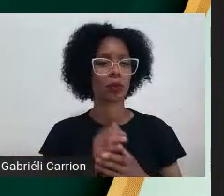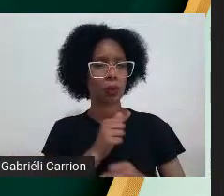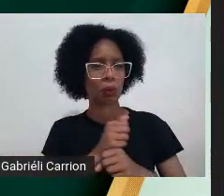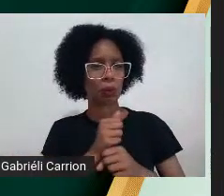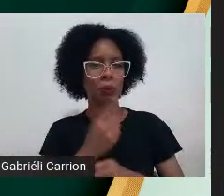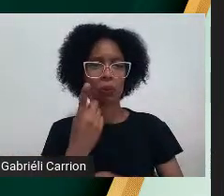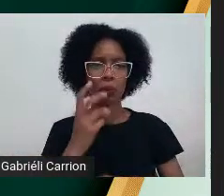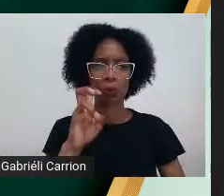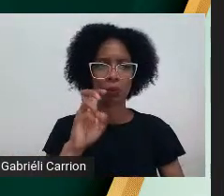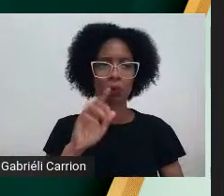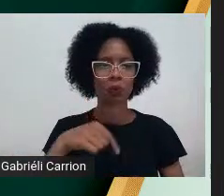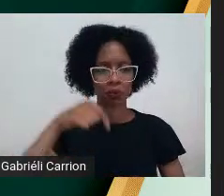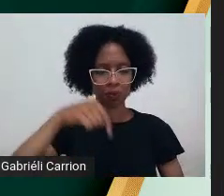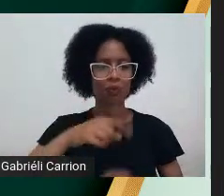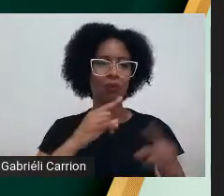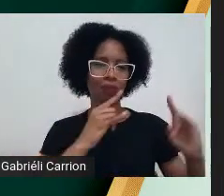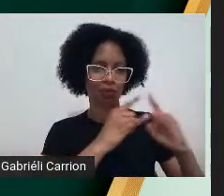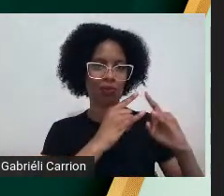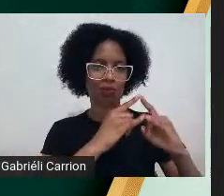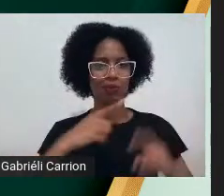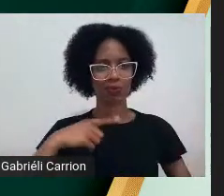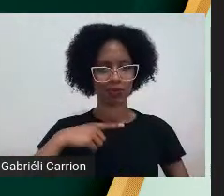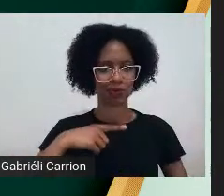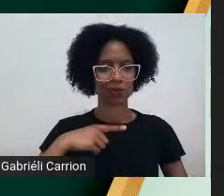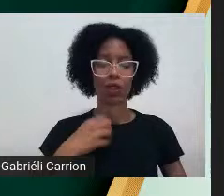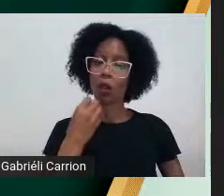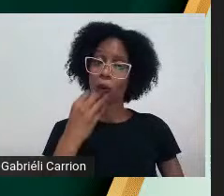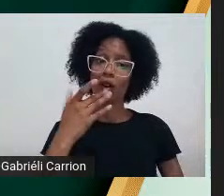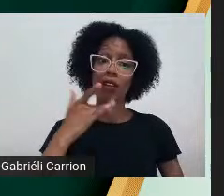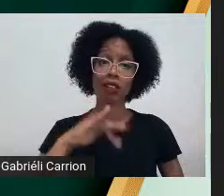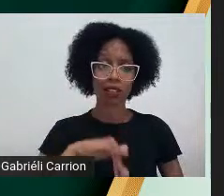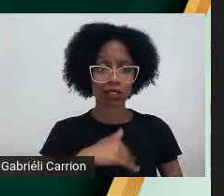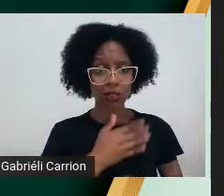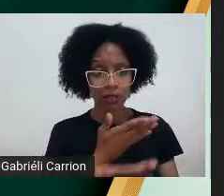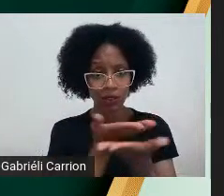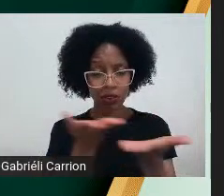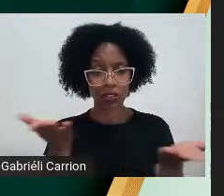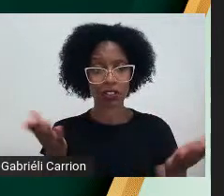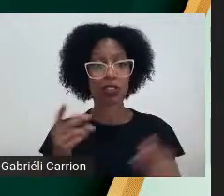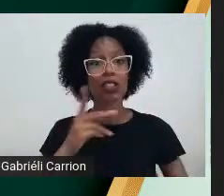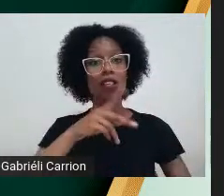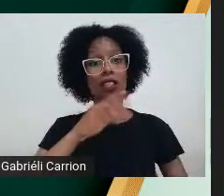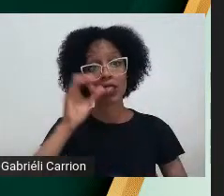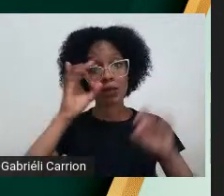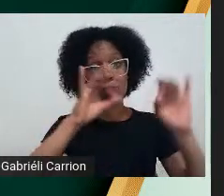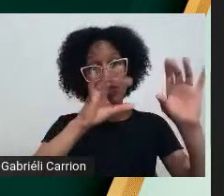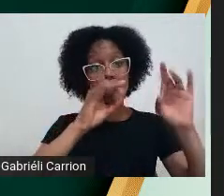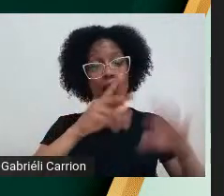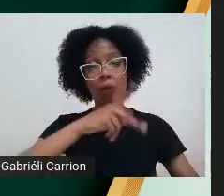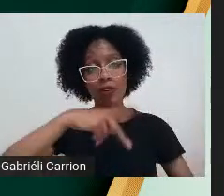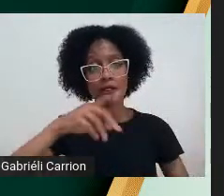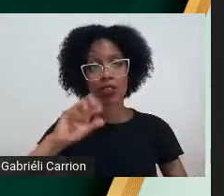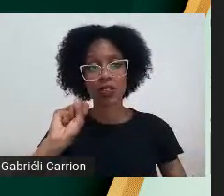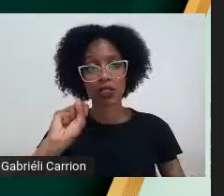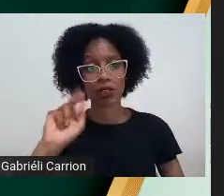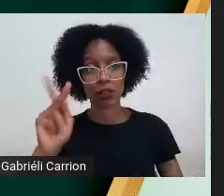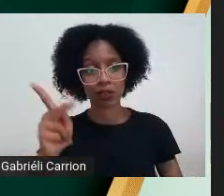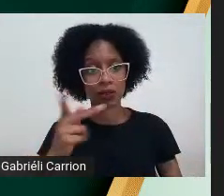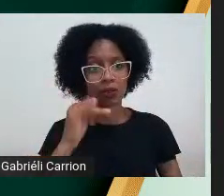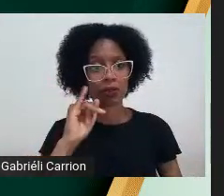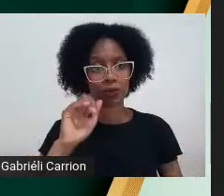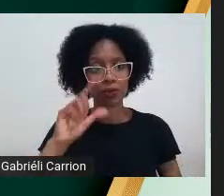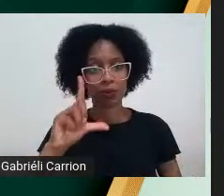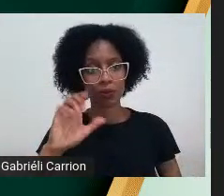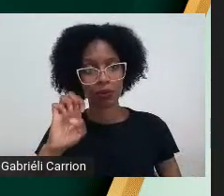nossa instituição. Uma boa tarde muito especial à professora Shirley, nossa pró-reitora de graduação, que nesse ato representa o